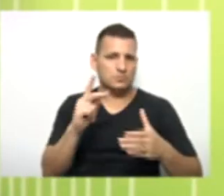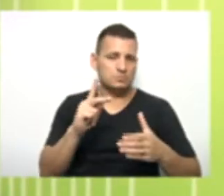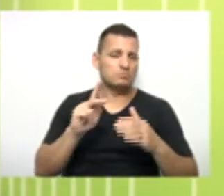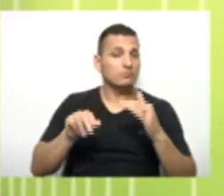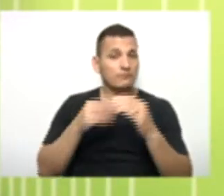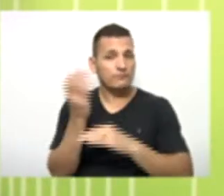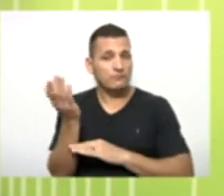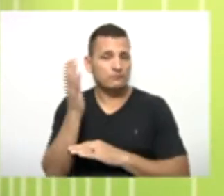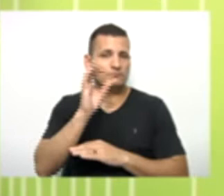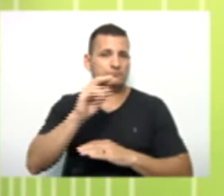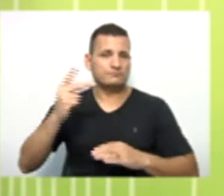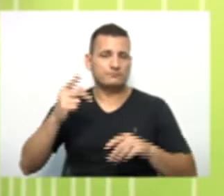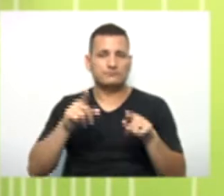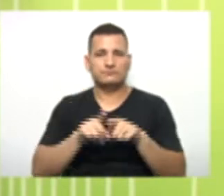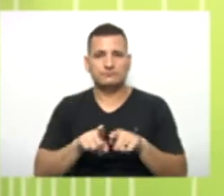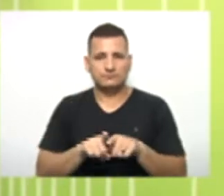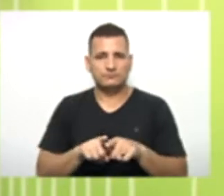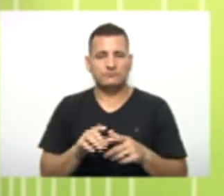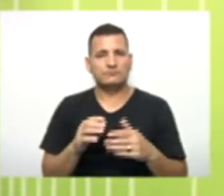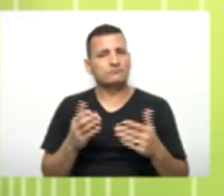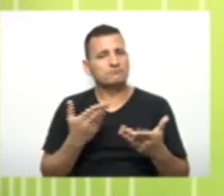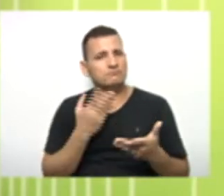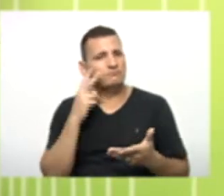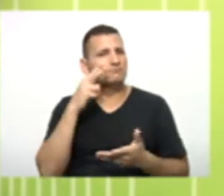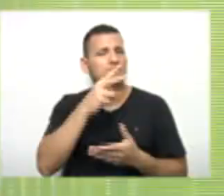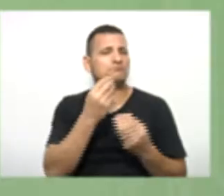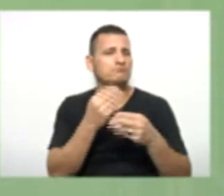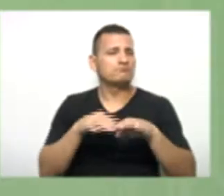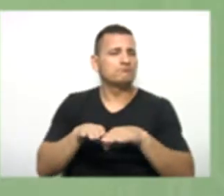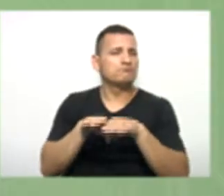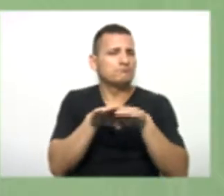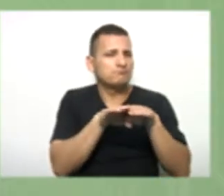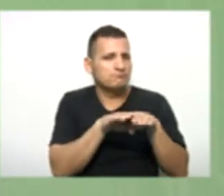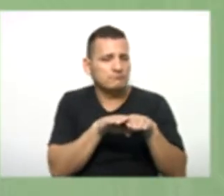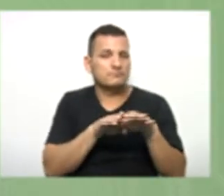da cooperativa. Então, vamos ver como é essa padronização.